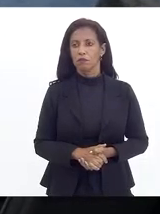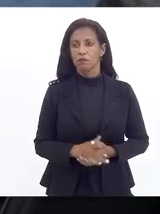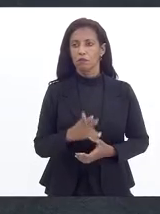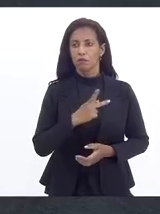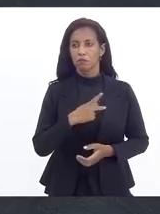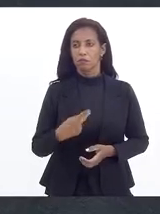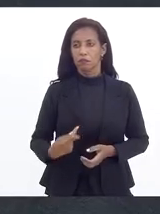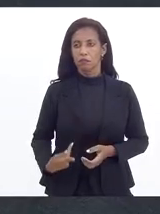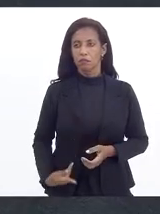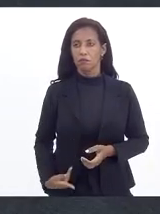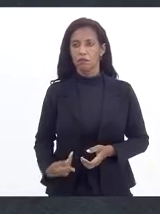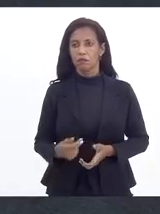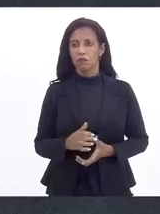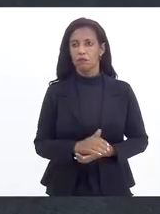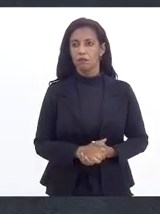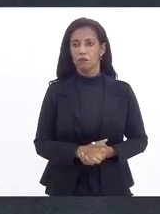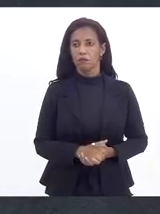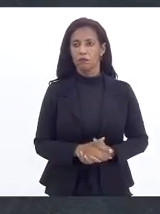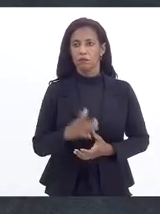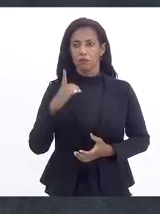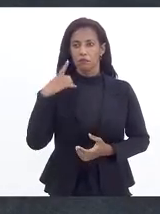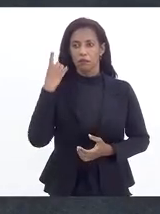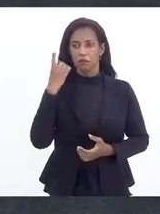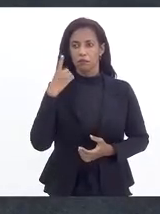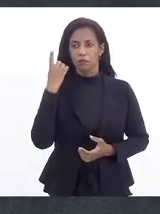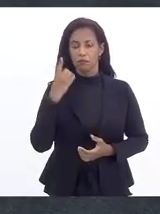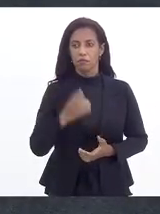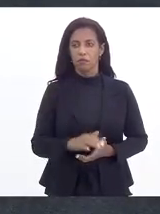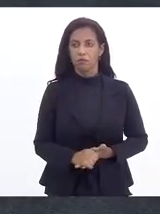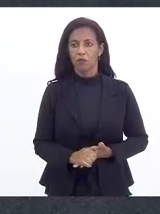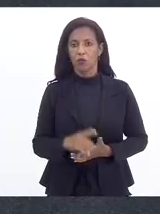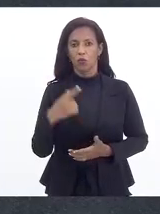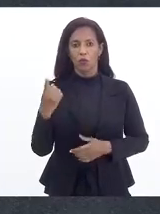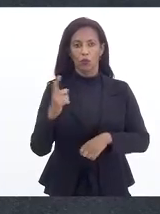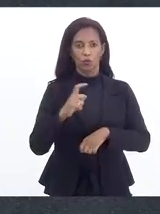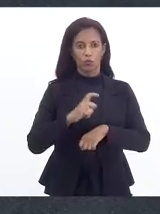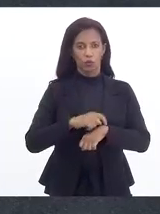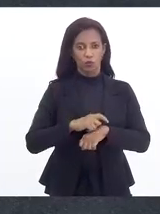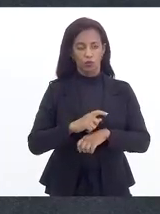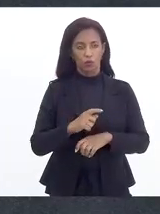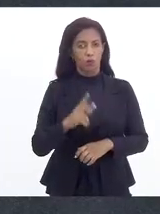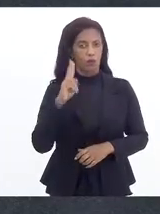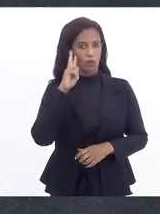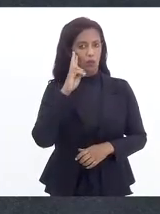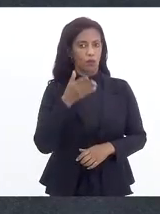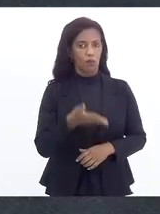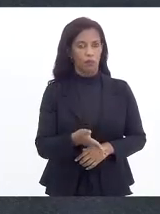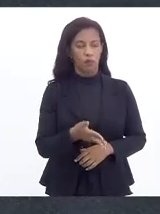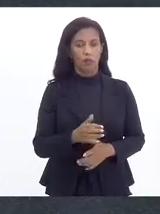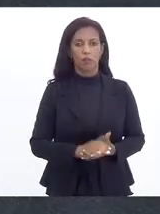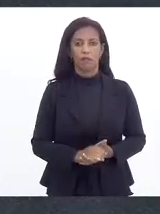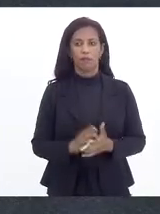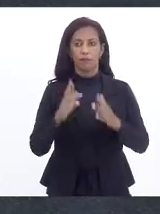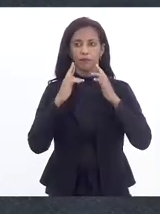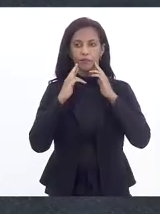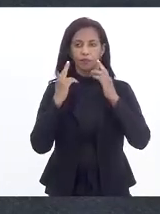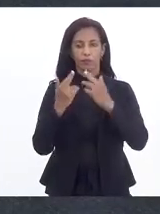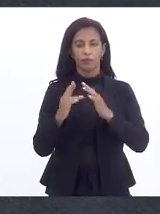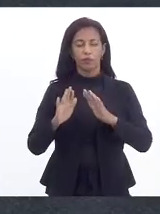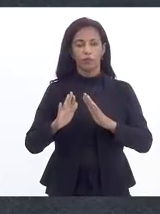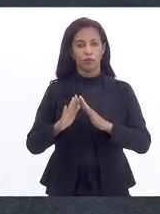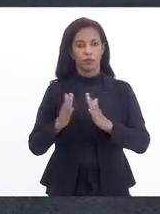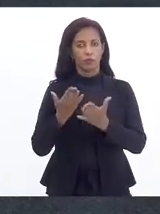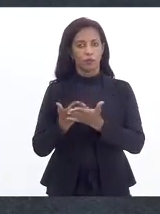Presidente, boa tarde. Eu estava num outro momento, mas quero registrar aqui a importância da reunião do Colégio